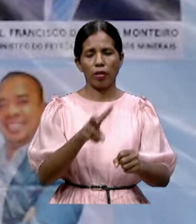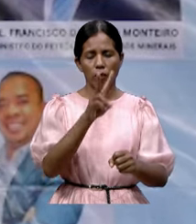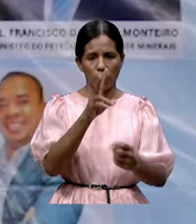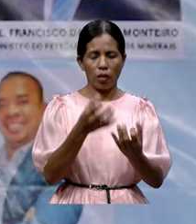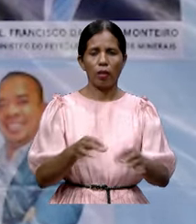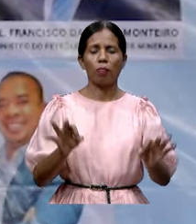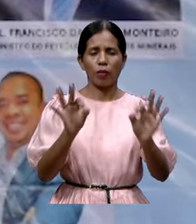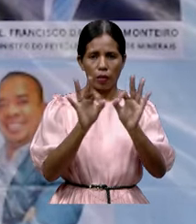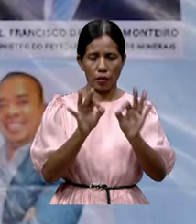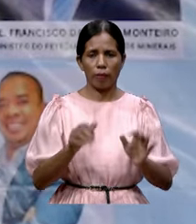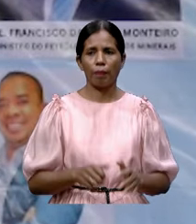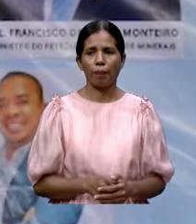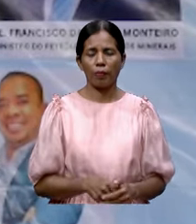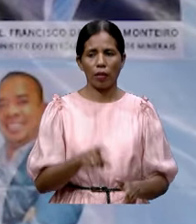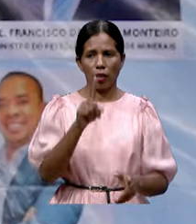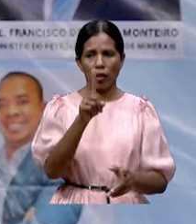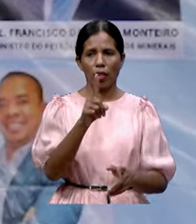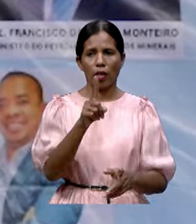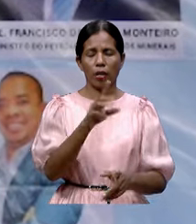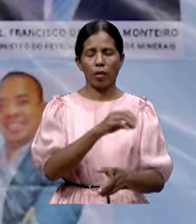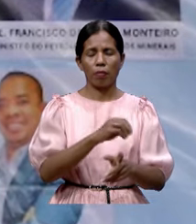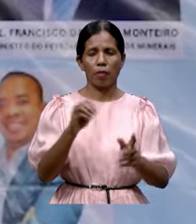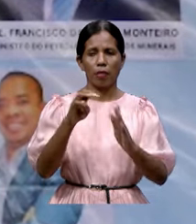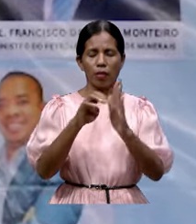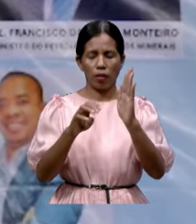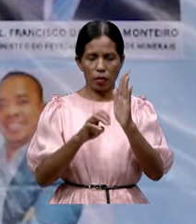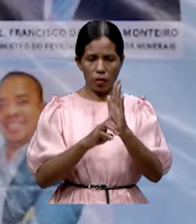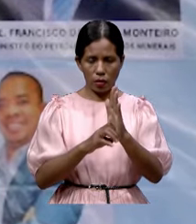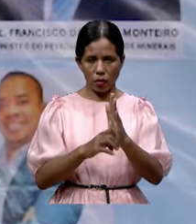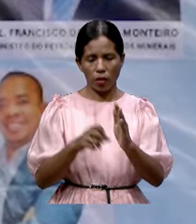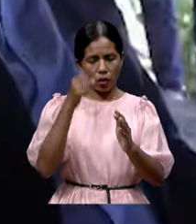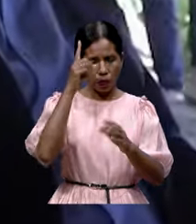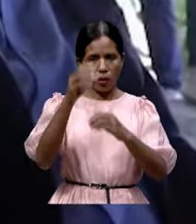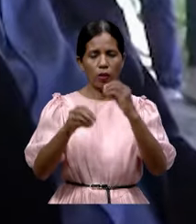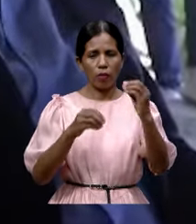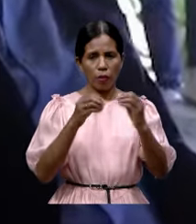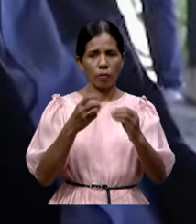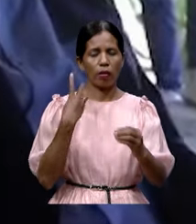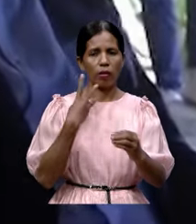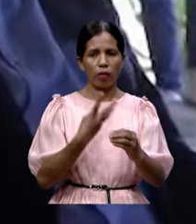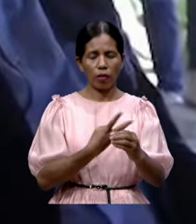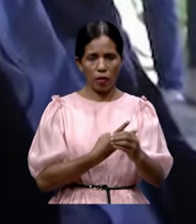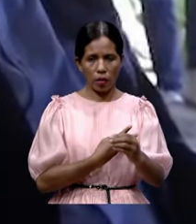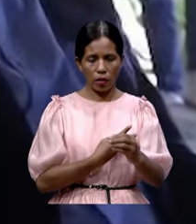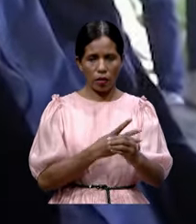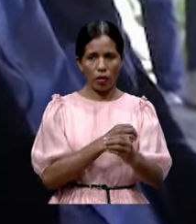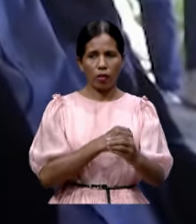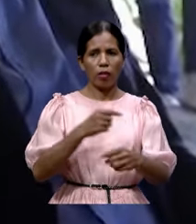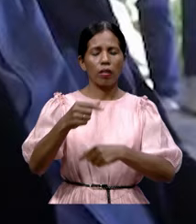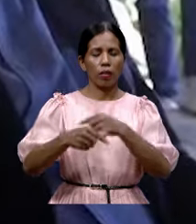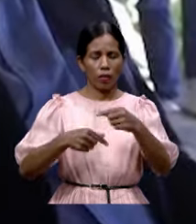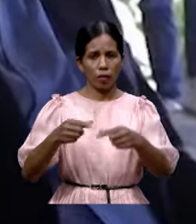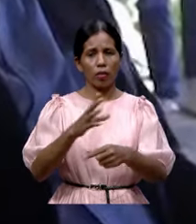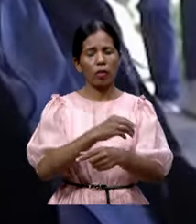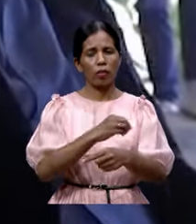principal. Ida, para esse cara que servia a minha compreensão, com a baitânia prospectividade geológica de Macaste